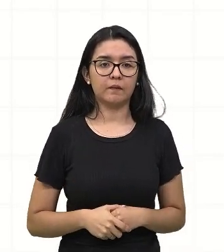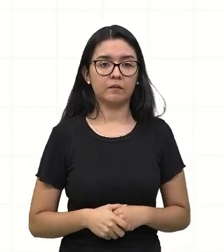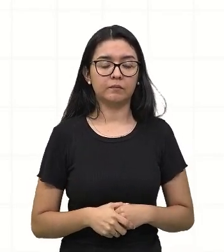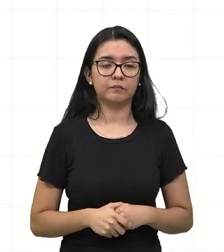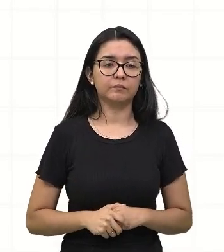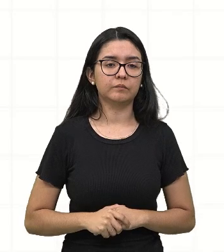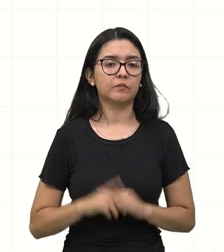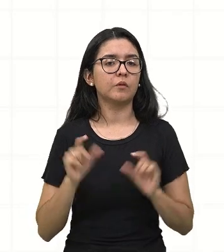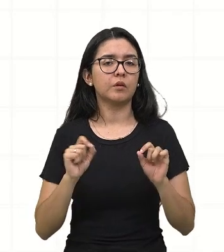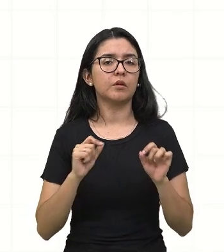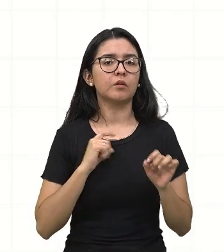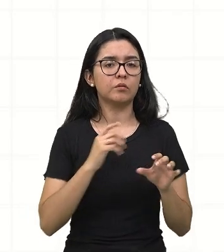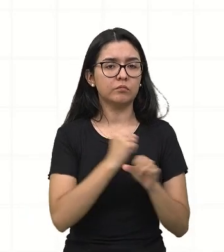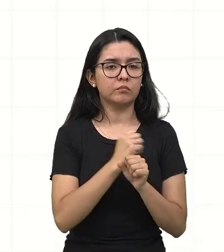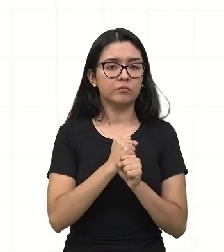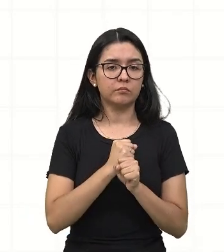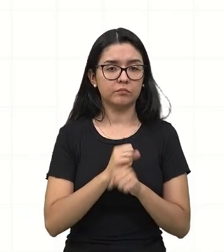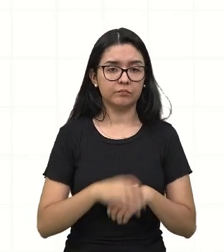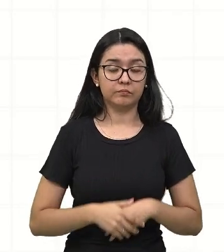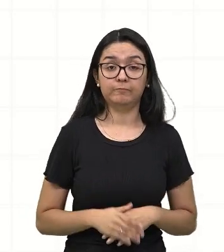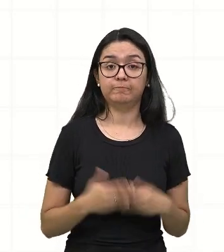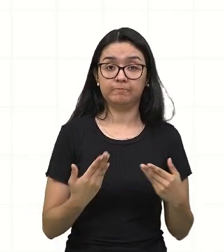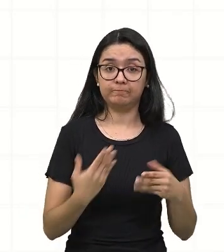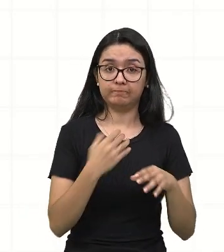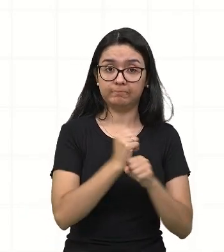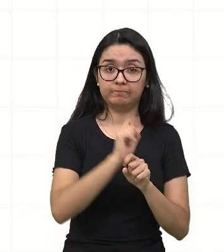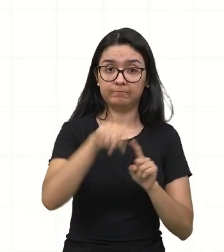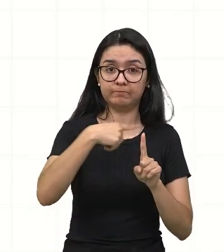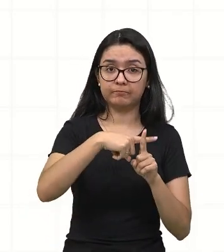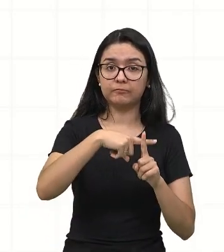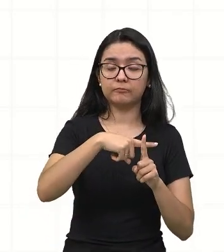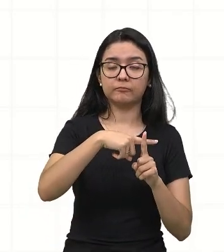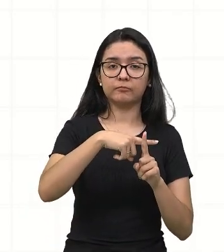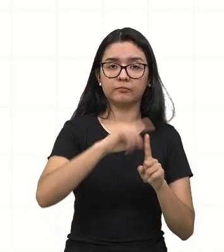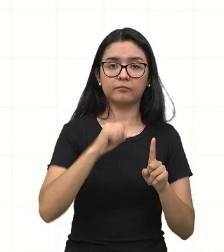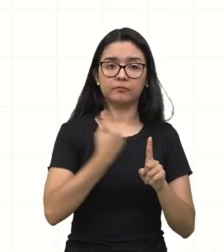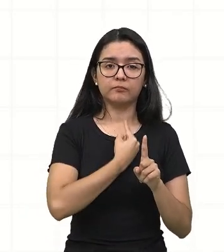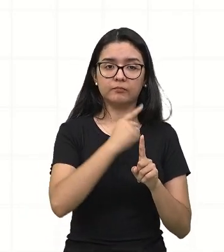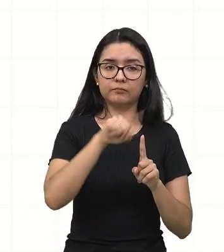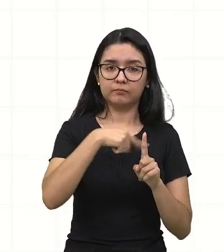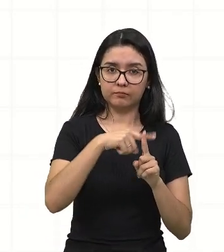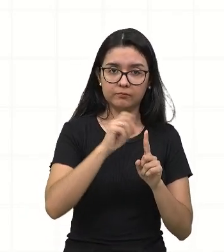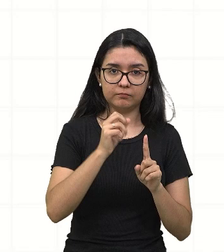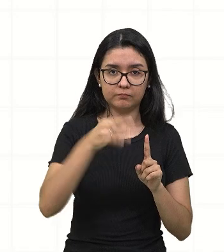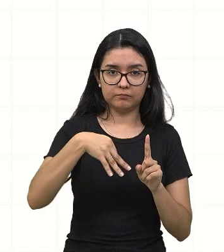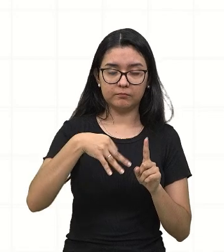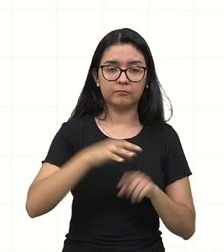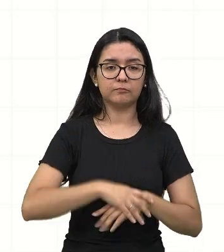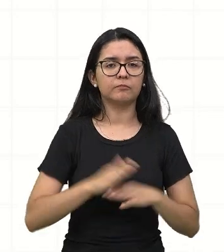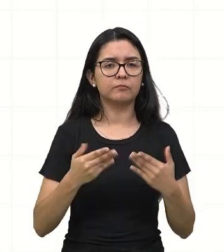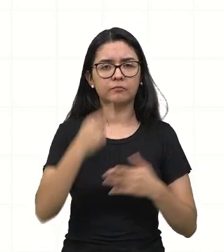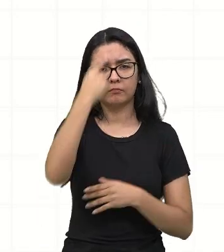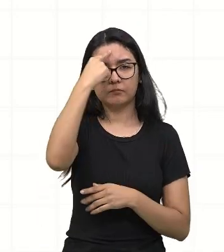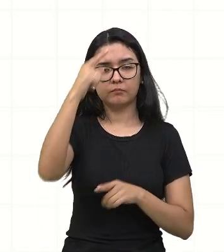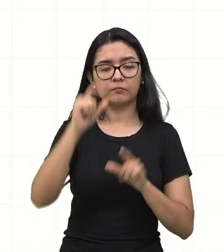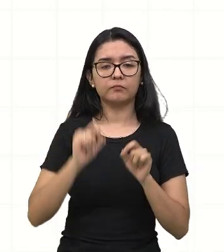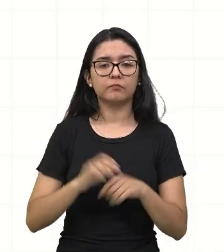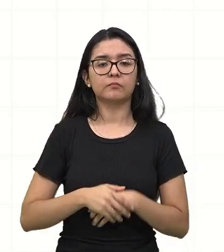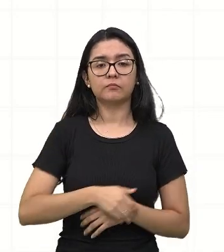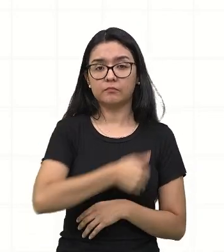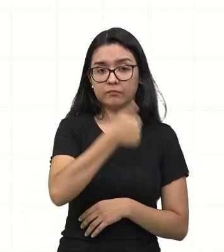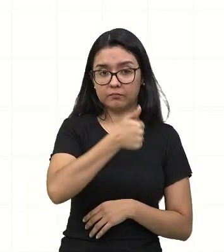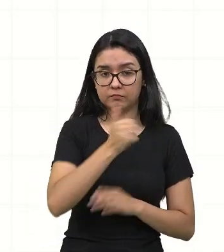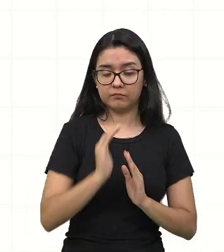fizemos desse lado? 30 mais 18, nós adicionamos, não foi? Então pensa aqui comigo. O primeiro